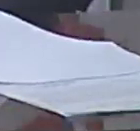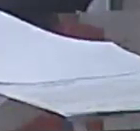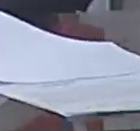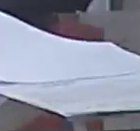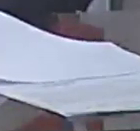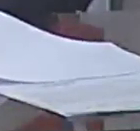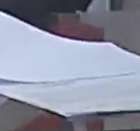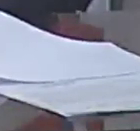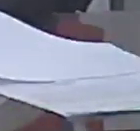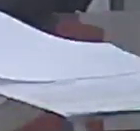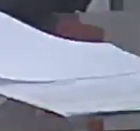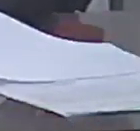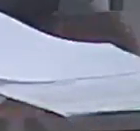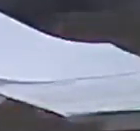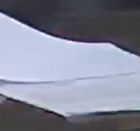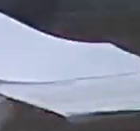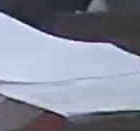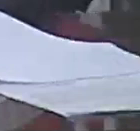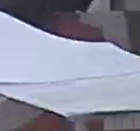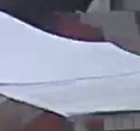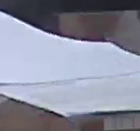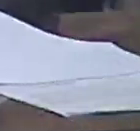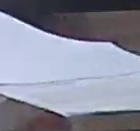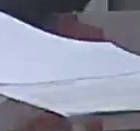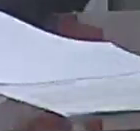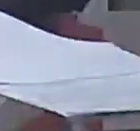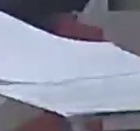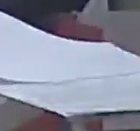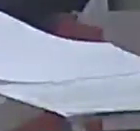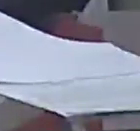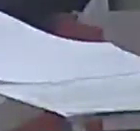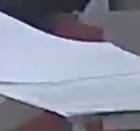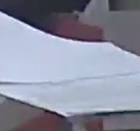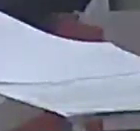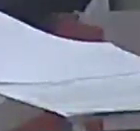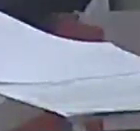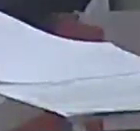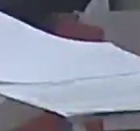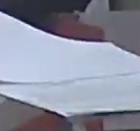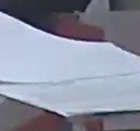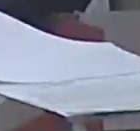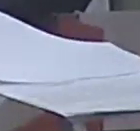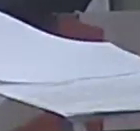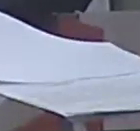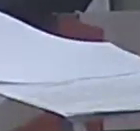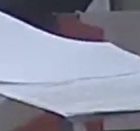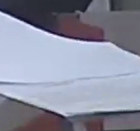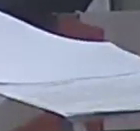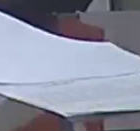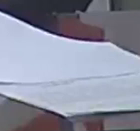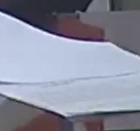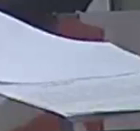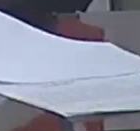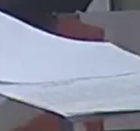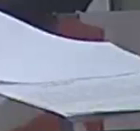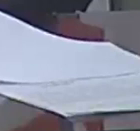vereadores para participar da inauguração da nova agência a ser realizada no dia 10 de junho, às 19h30, na Rua São Paulo, esquina com a